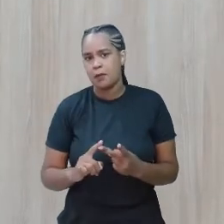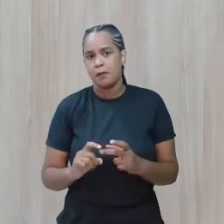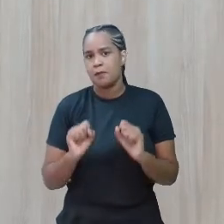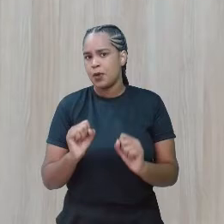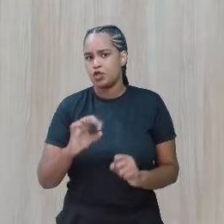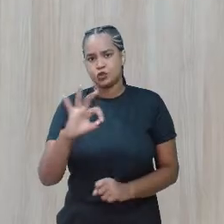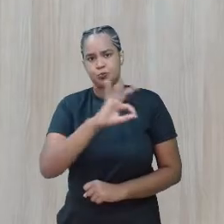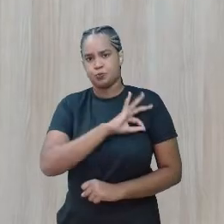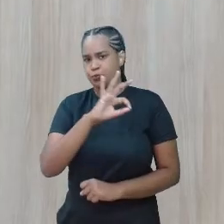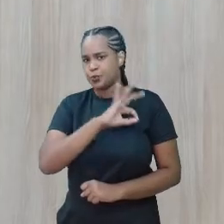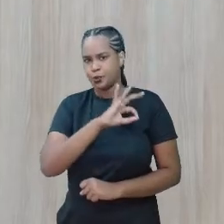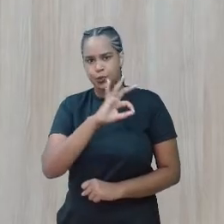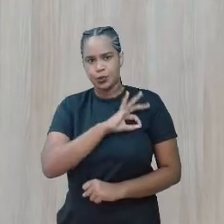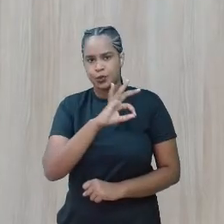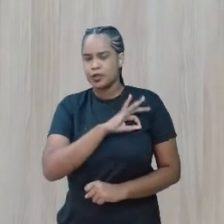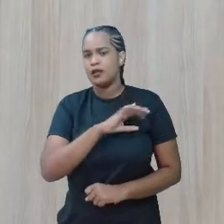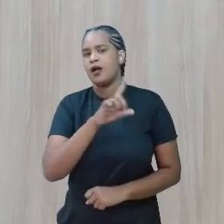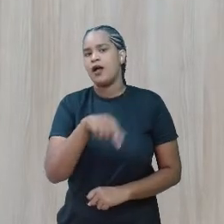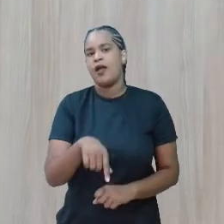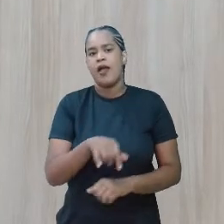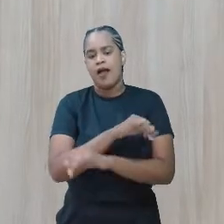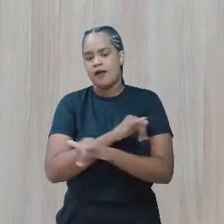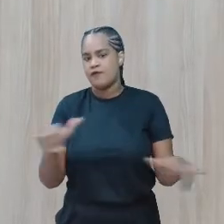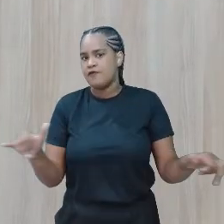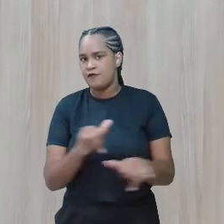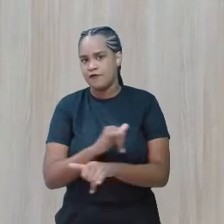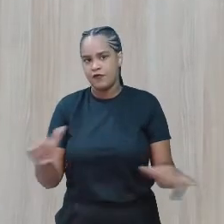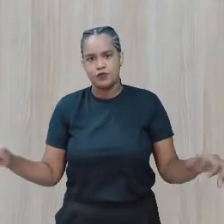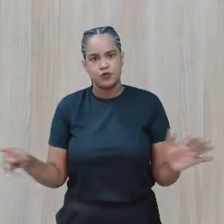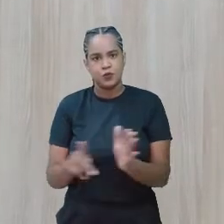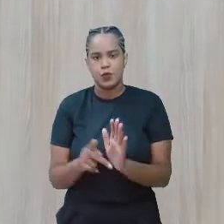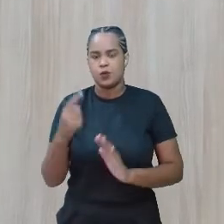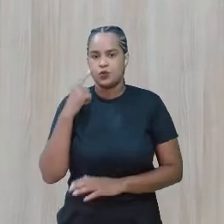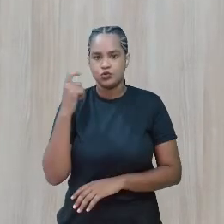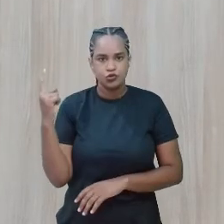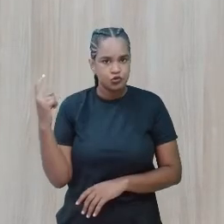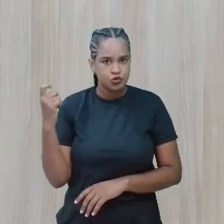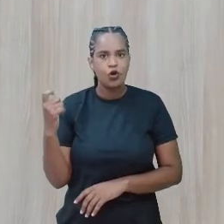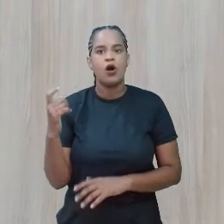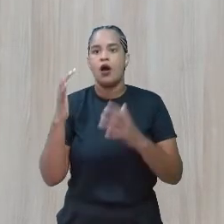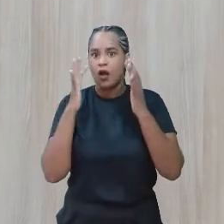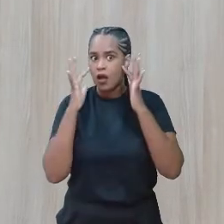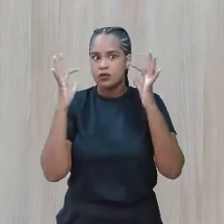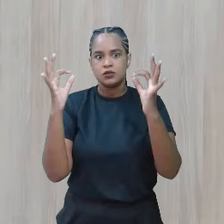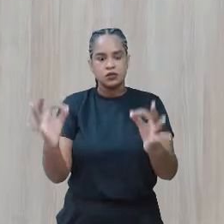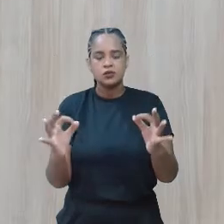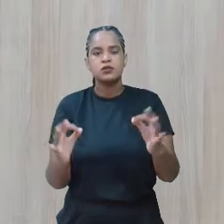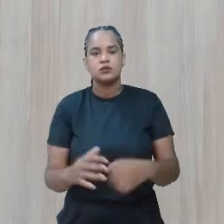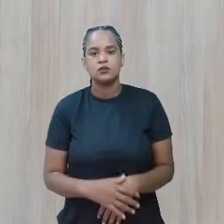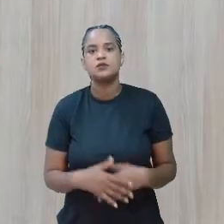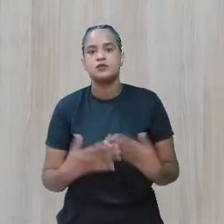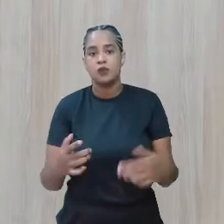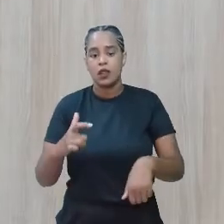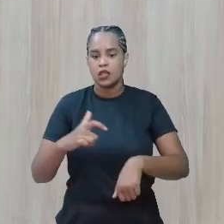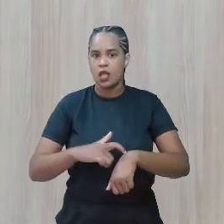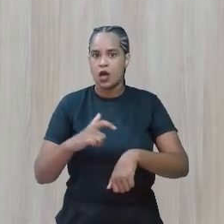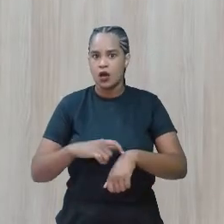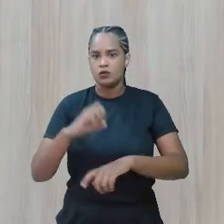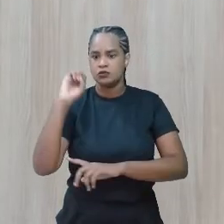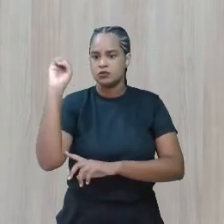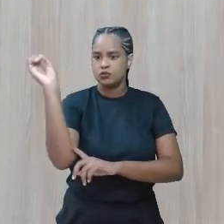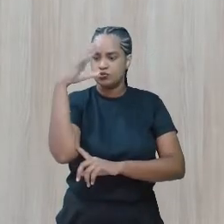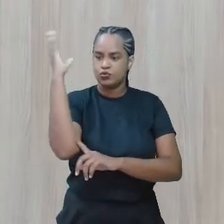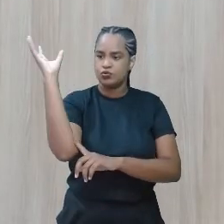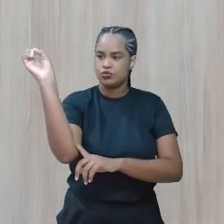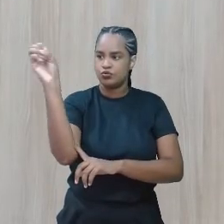polícia. Então, gente, são avisos sonoros. São alertas, né? Então, na hora que essa sirene está